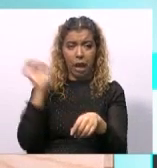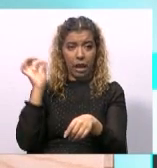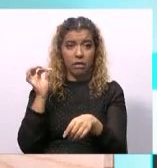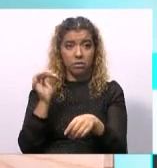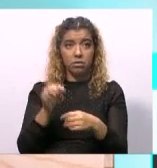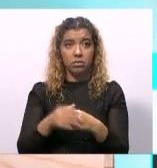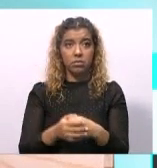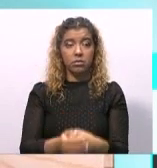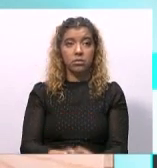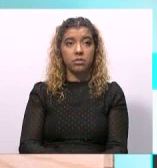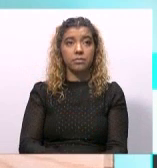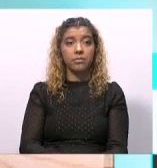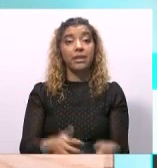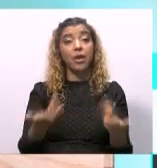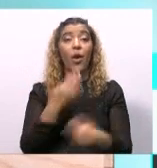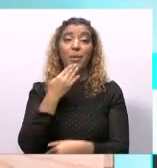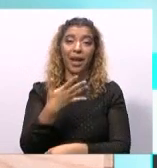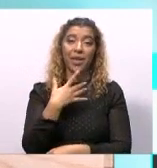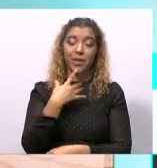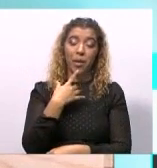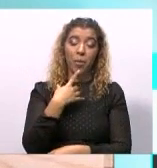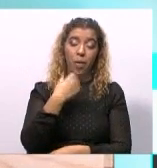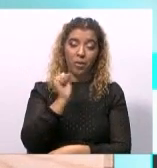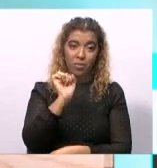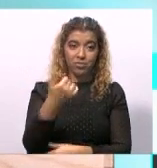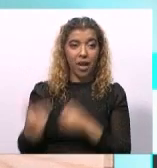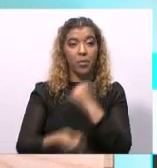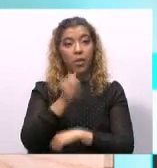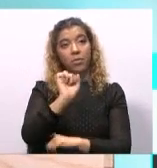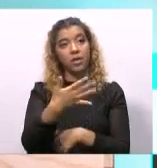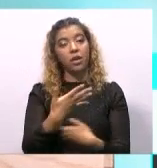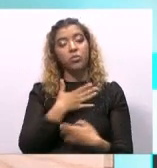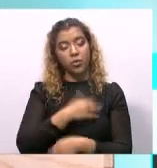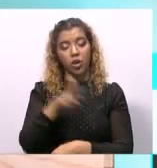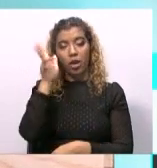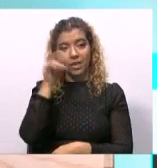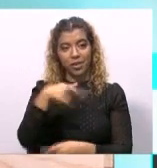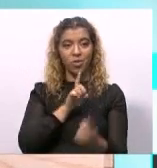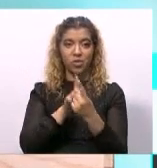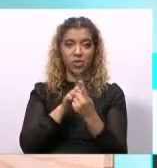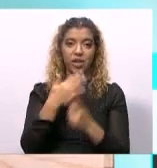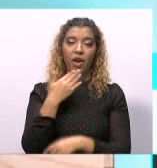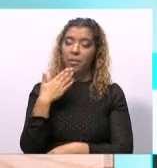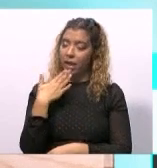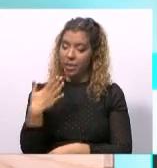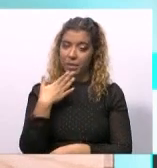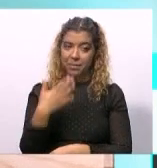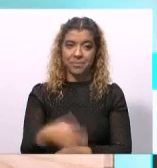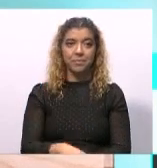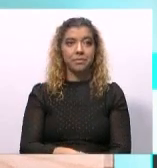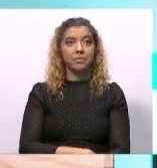que sim. Dona Rosa, muito obrigada pelo seu contacto. Espero que melhor. Foi um gosto ouvi-la aqui no consultório. Muito obrigada.